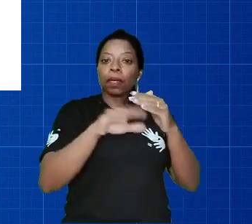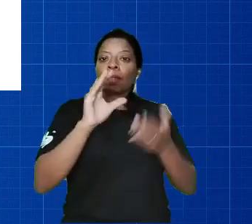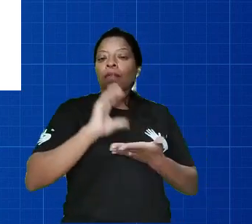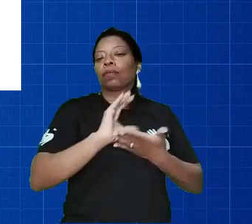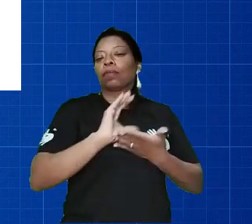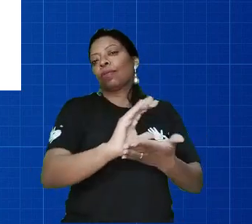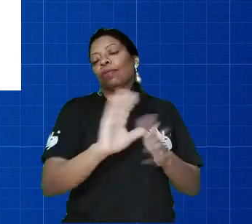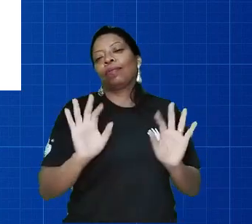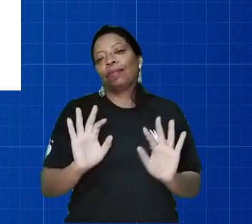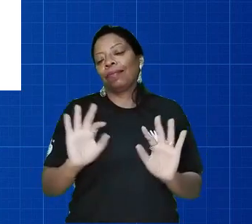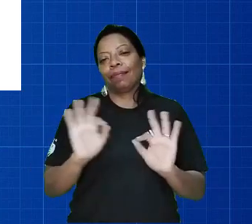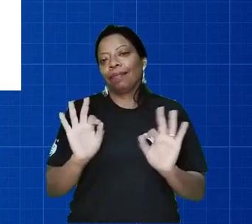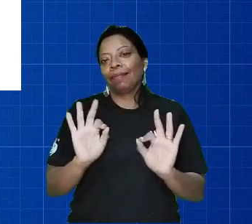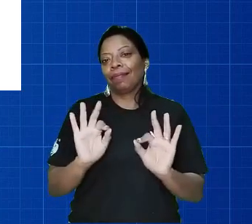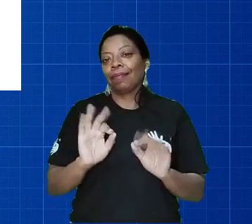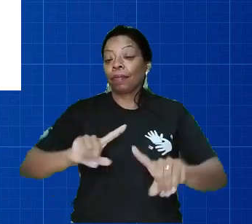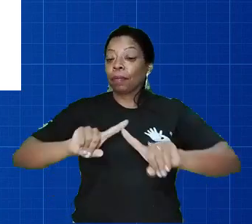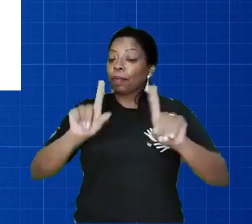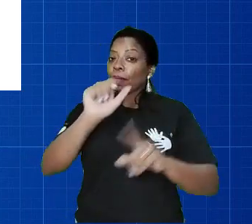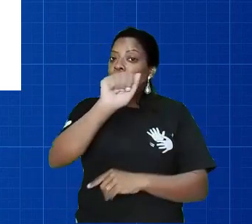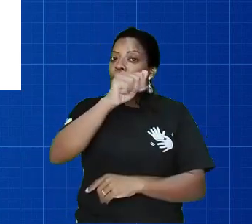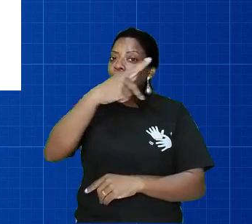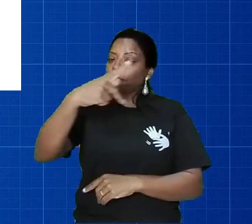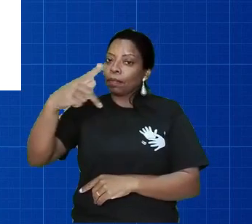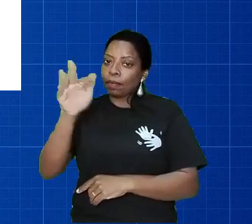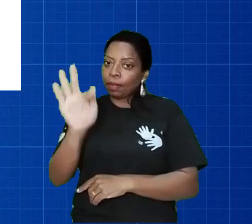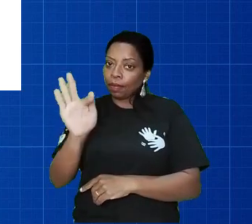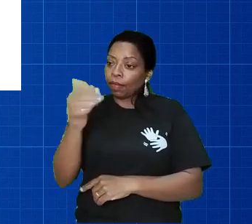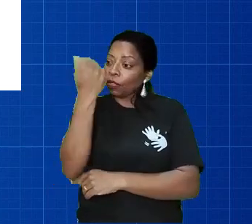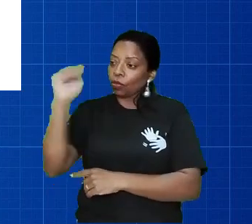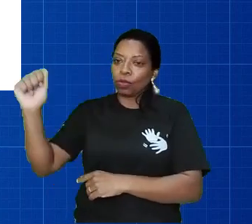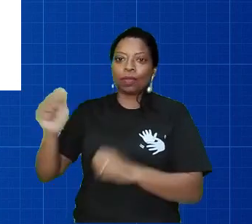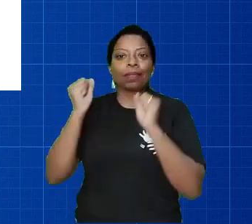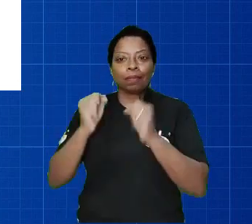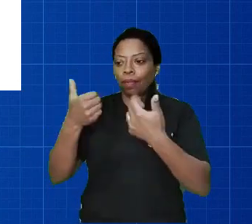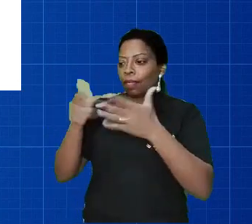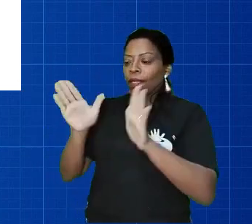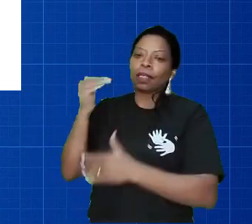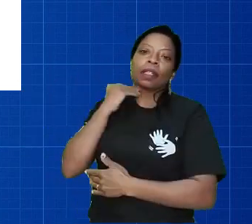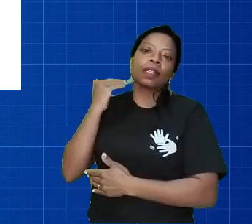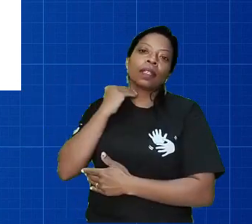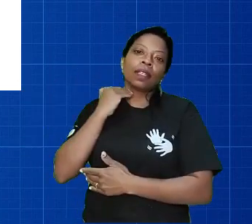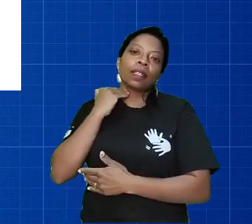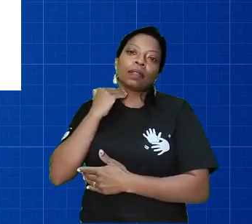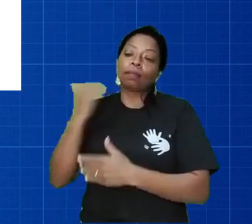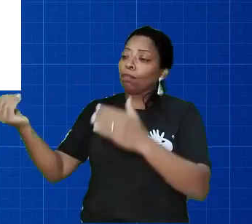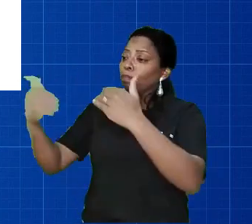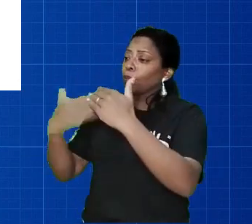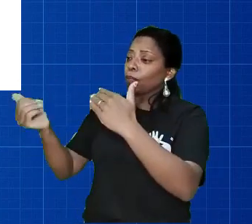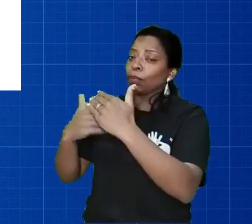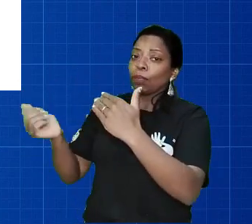ser uma associação, ela pode abrir uma conta bancária. E aí, o FNDE, ele vai abrir uma